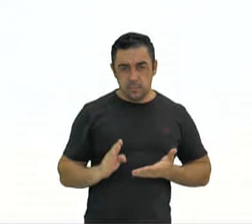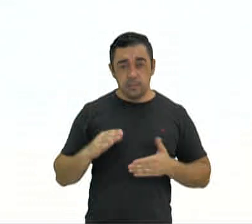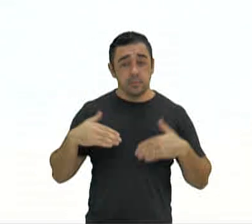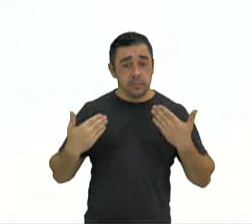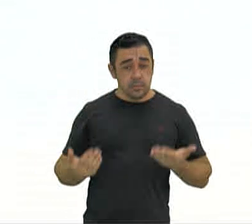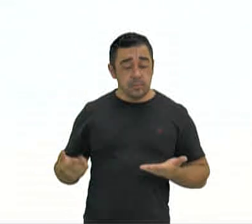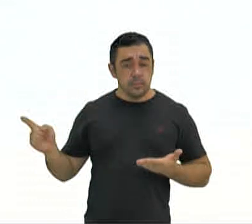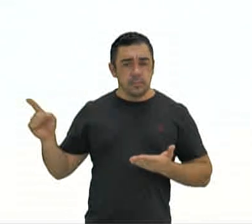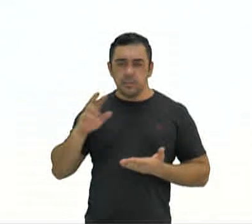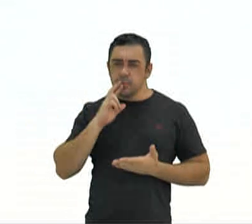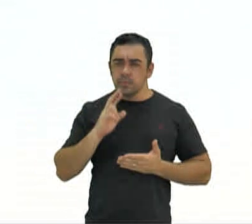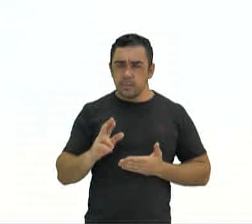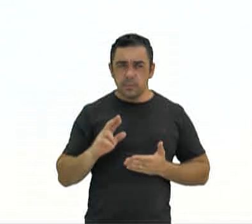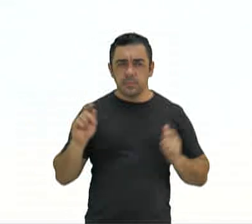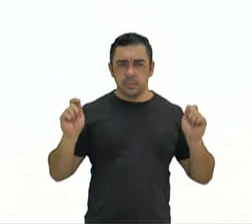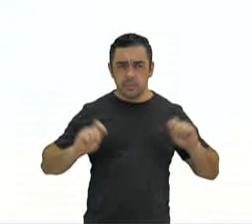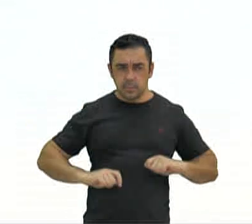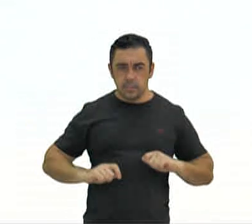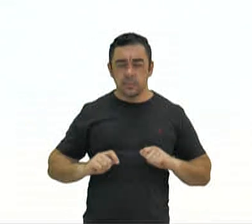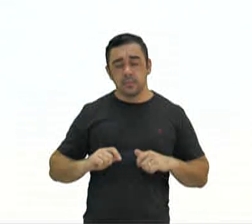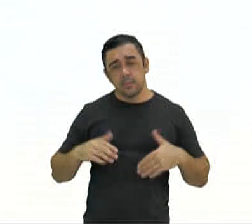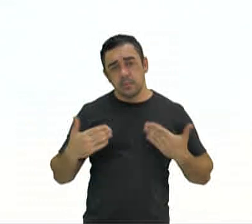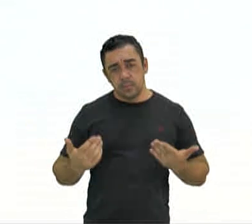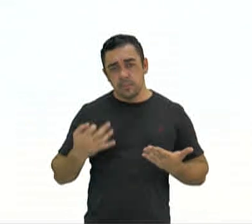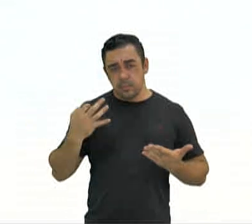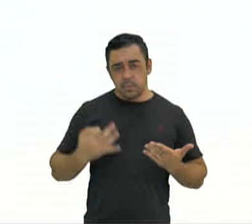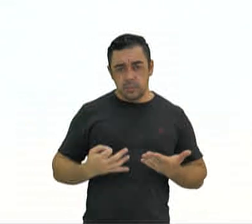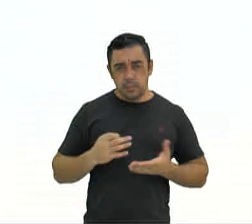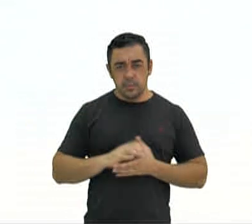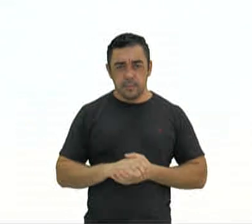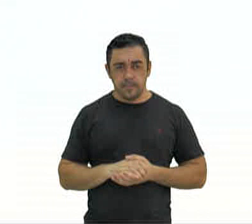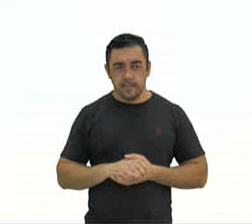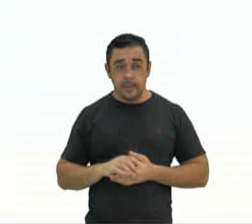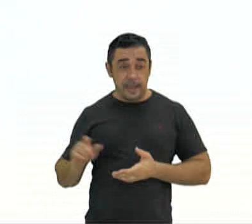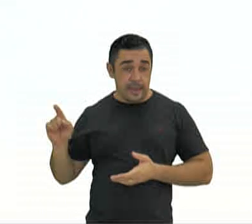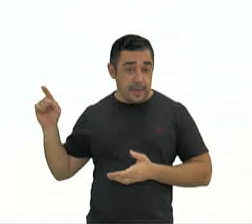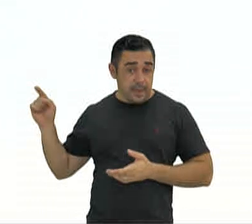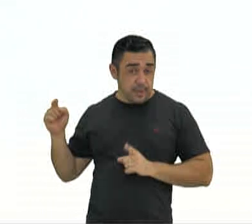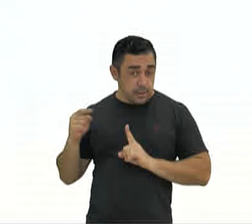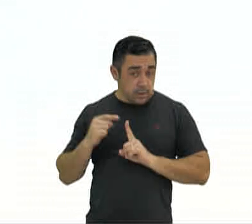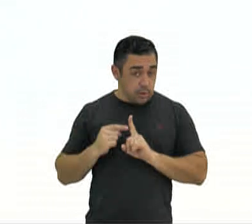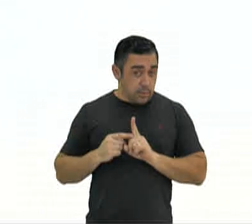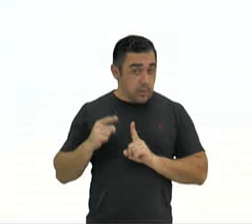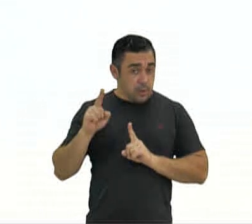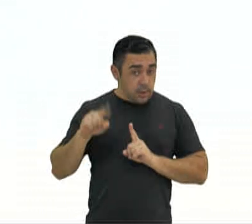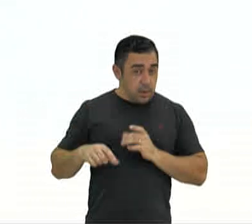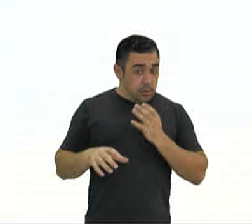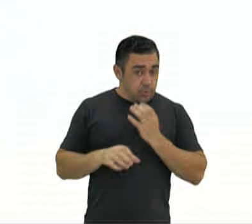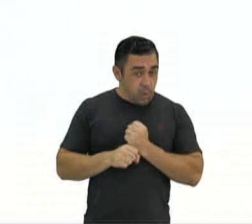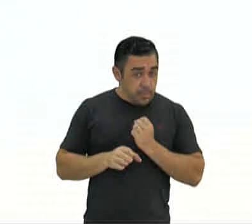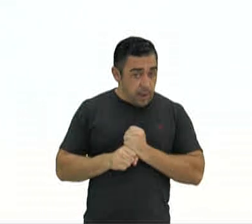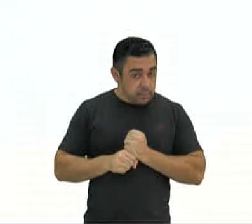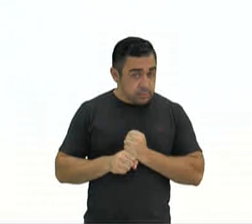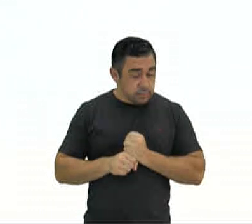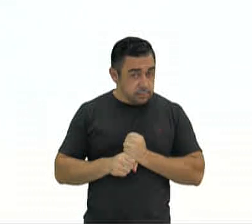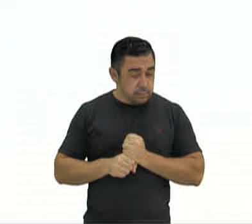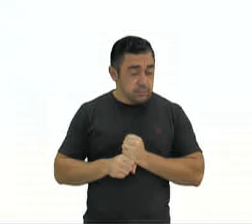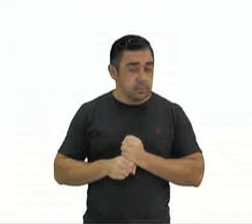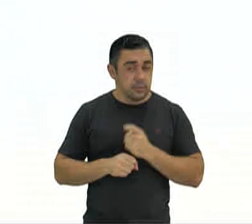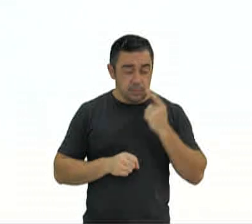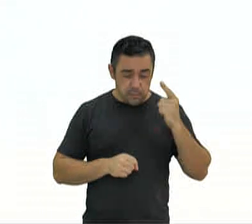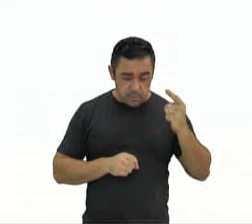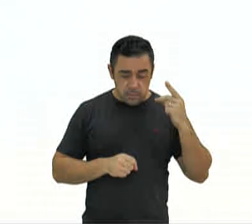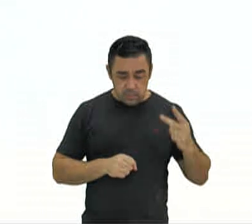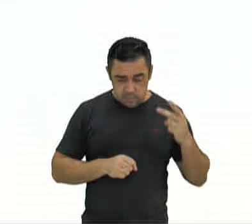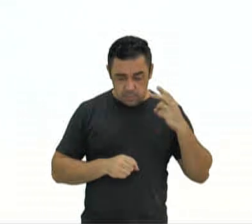pré-sal, assinale as proposições ou a proposição correta. Esse tipo de questão é somatória, então nós vamos somar